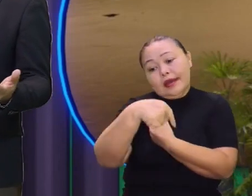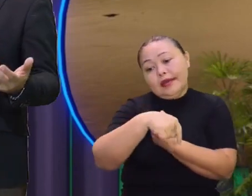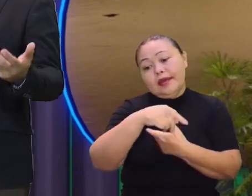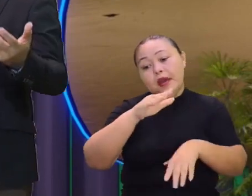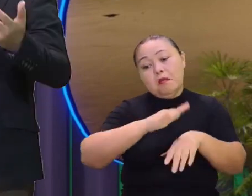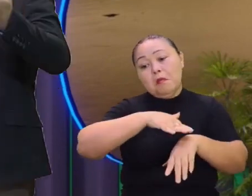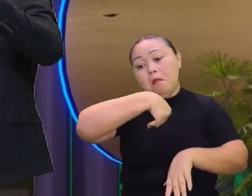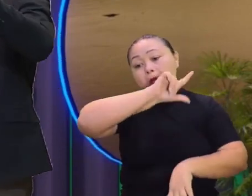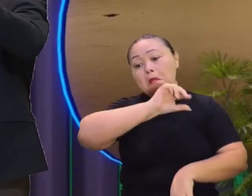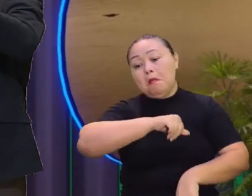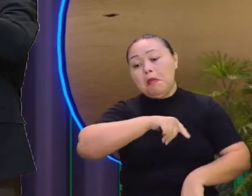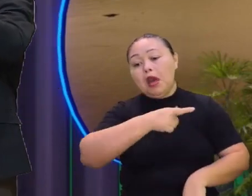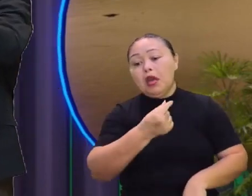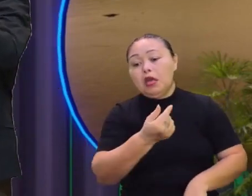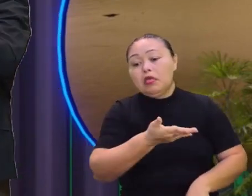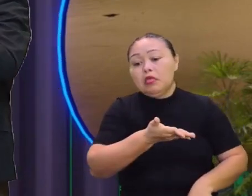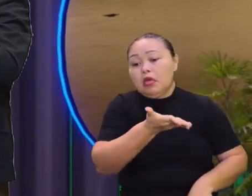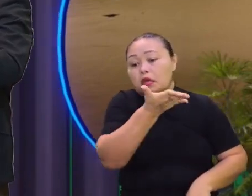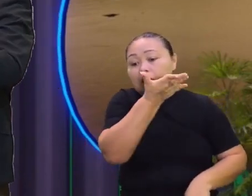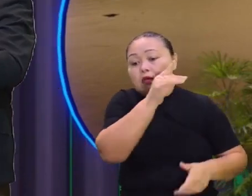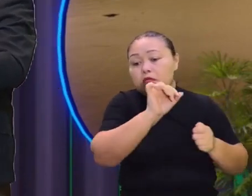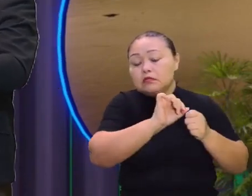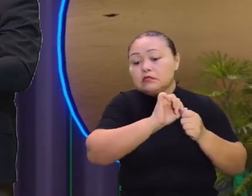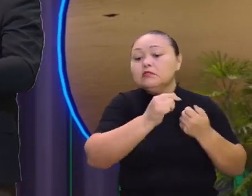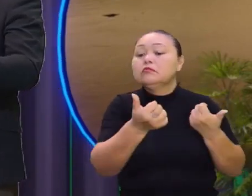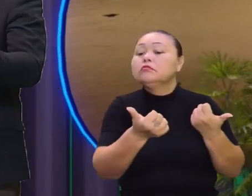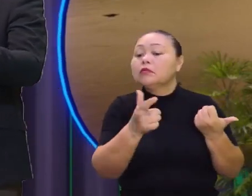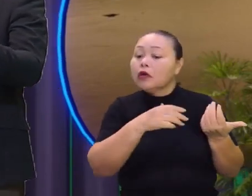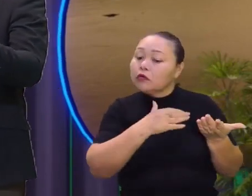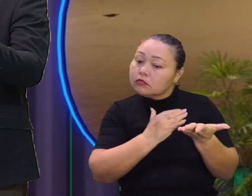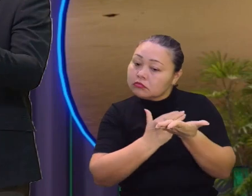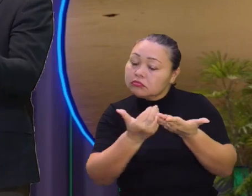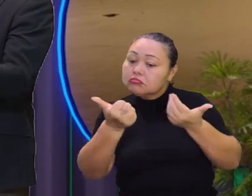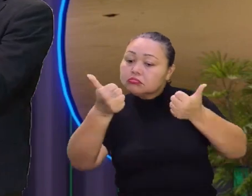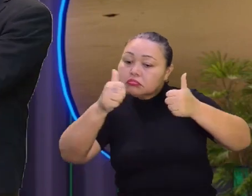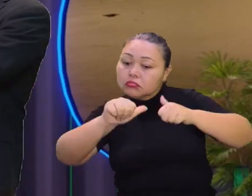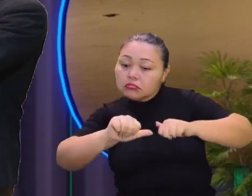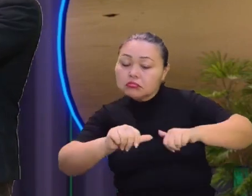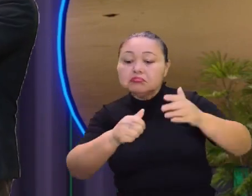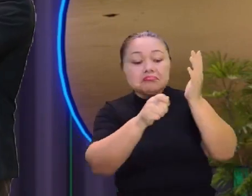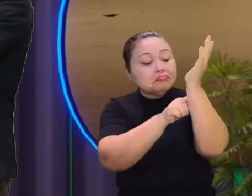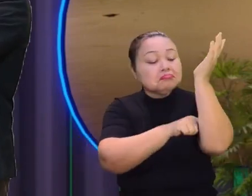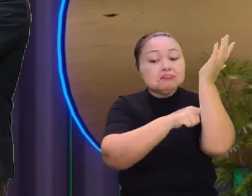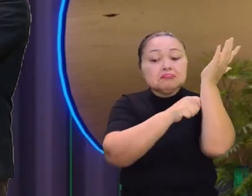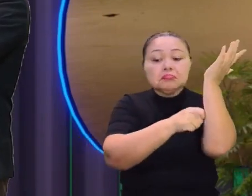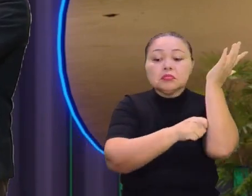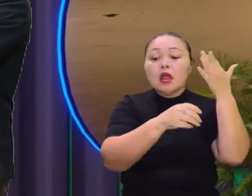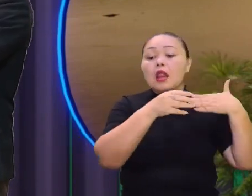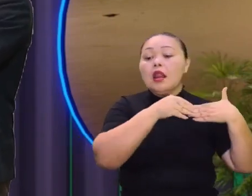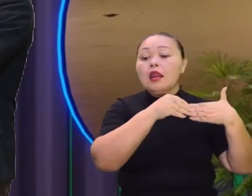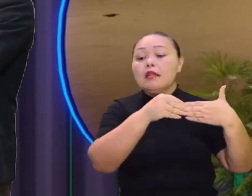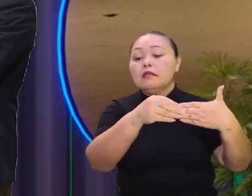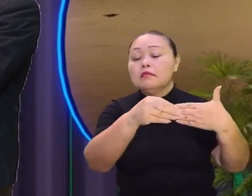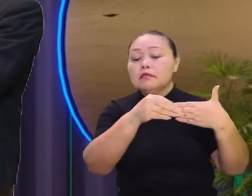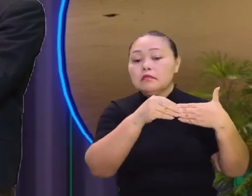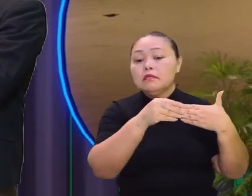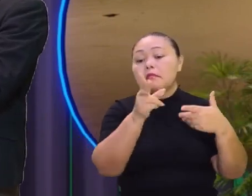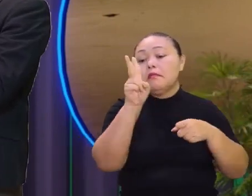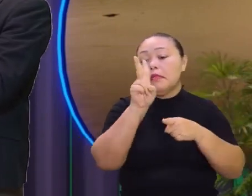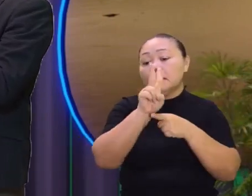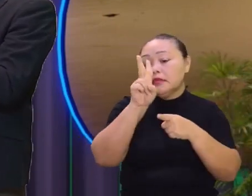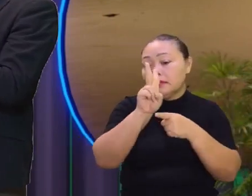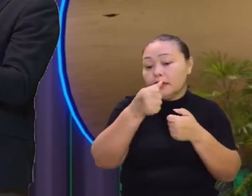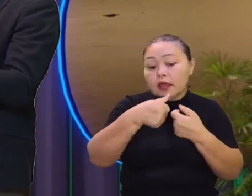Exato. Então, começou a ter esse declínio daí. O transporte e manter a ferrovia